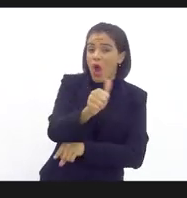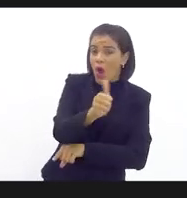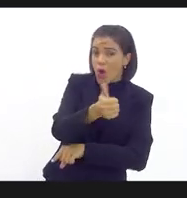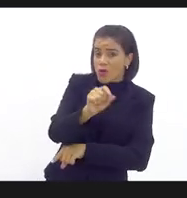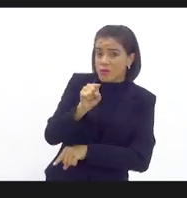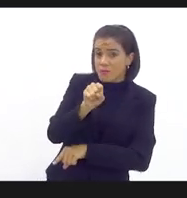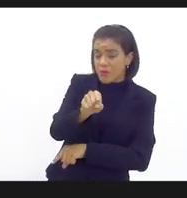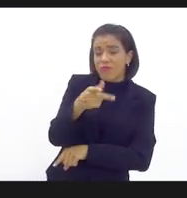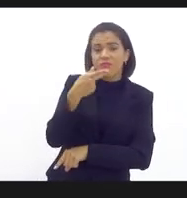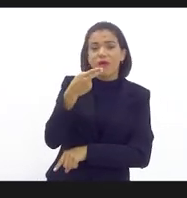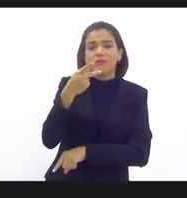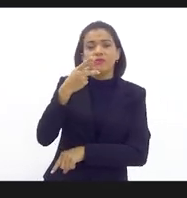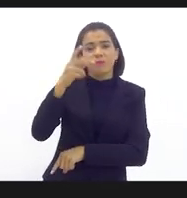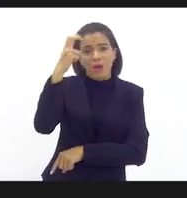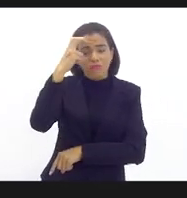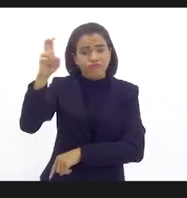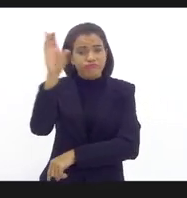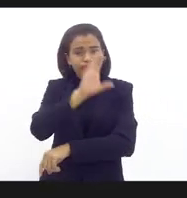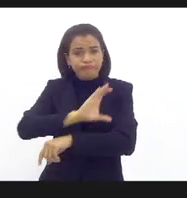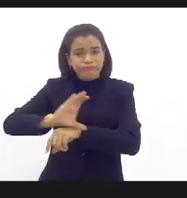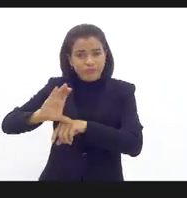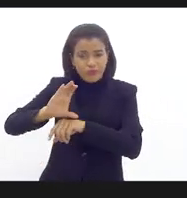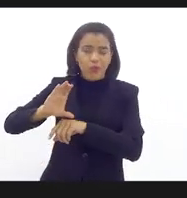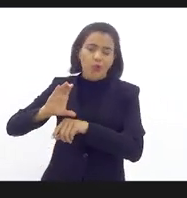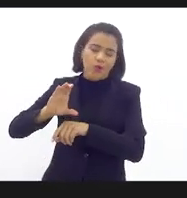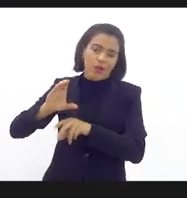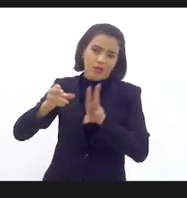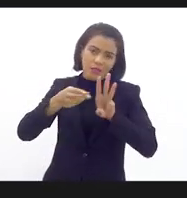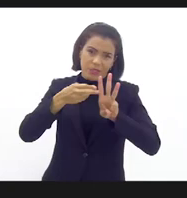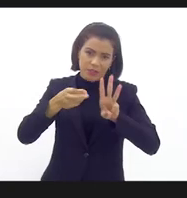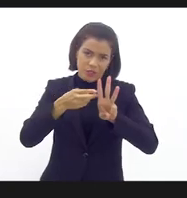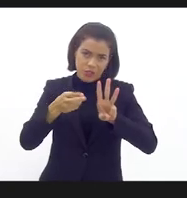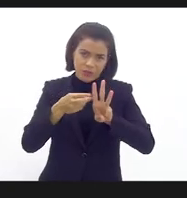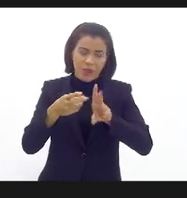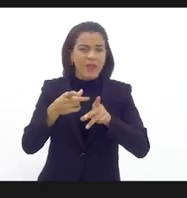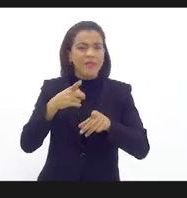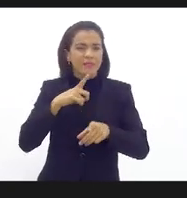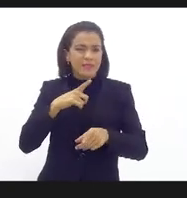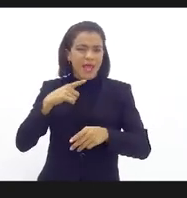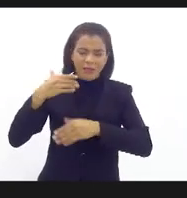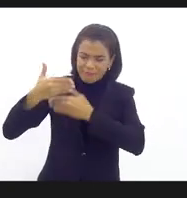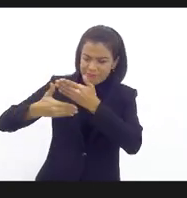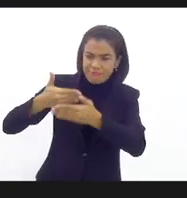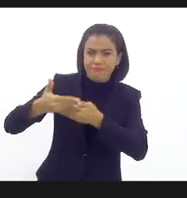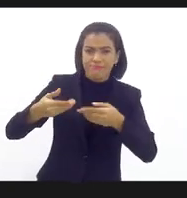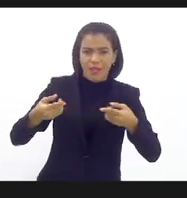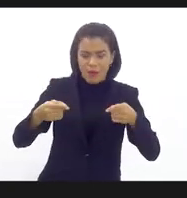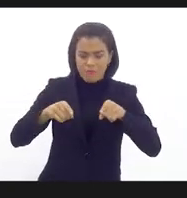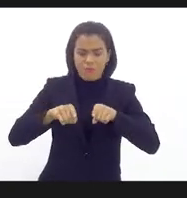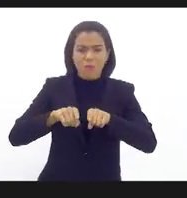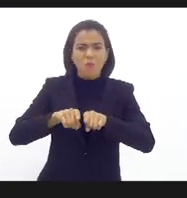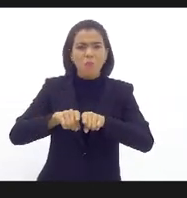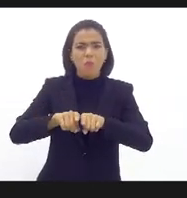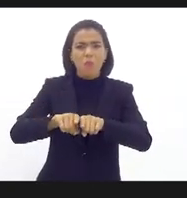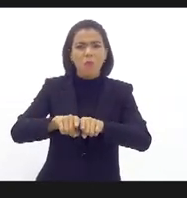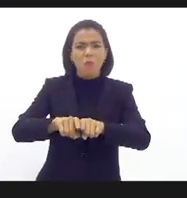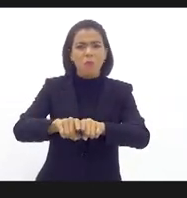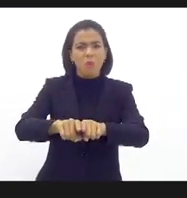cultura indígena. Nós temos trajetórias irmãs e solidárias, caminhamos de mãos